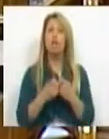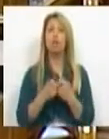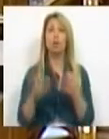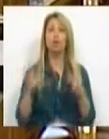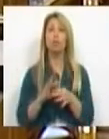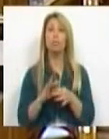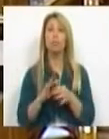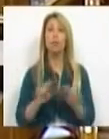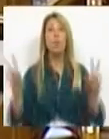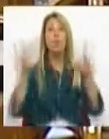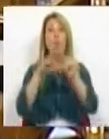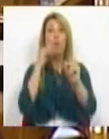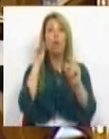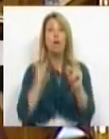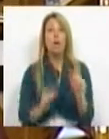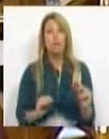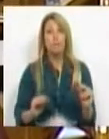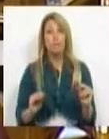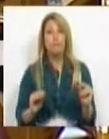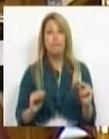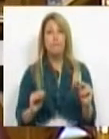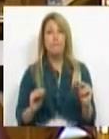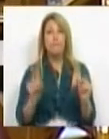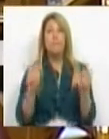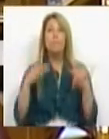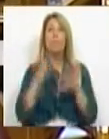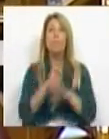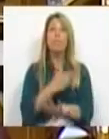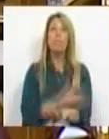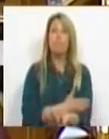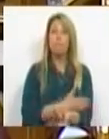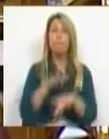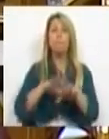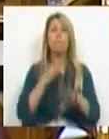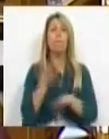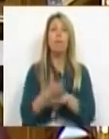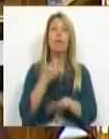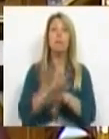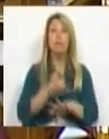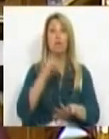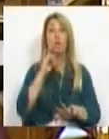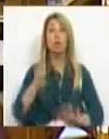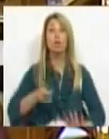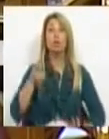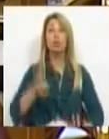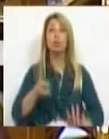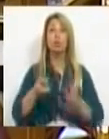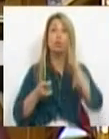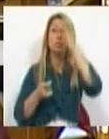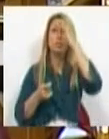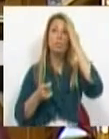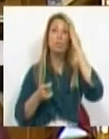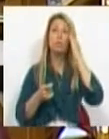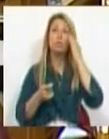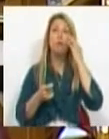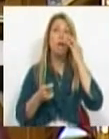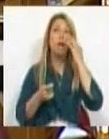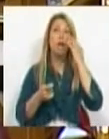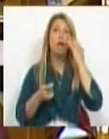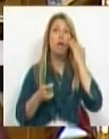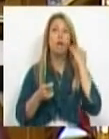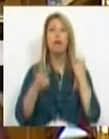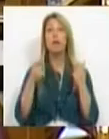sobre o novo banco. Mas antes do novo banco, também sobre o setor segurador, que se relaciona da forma que